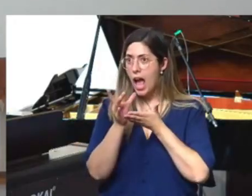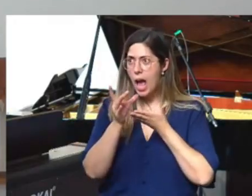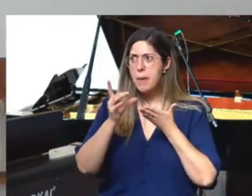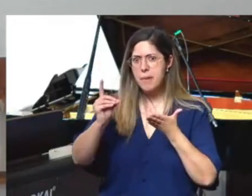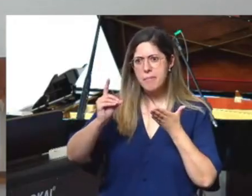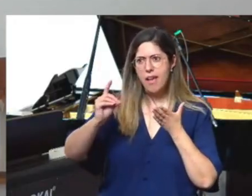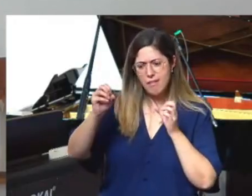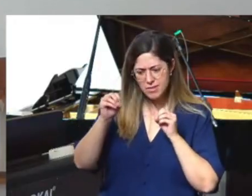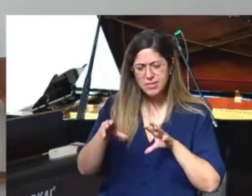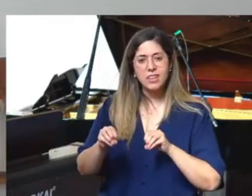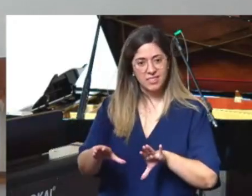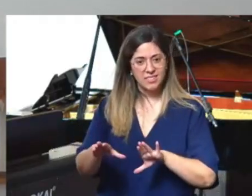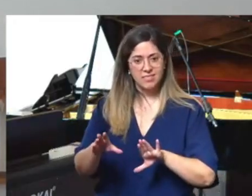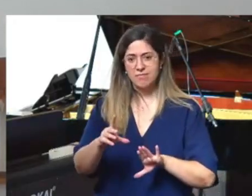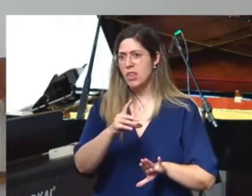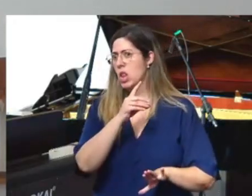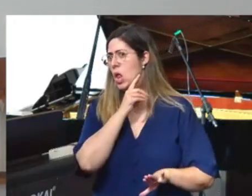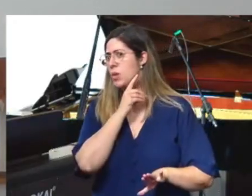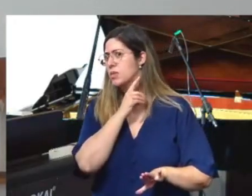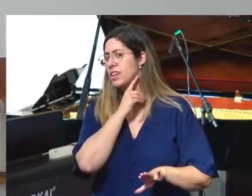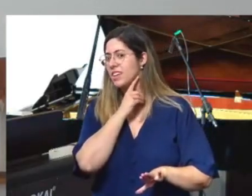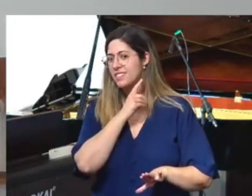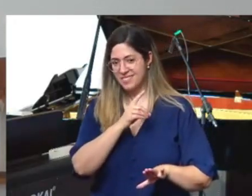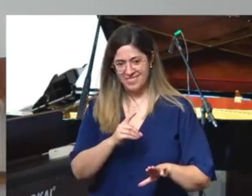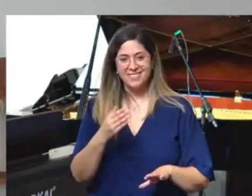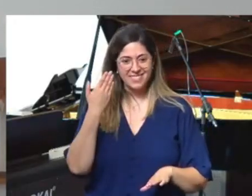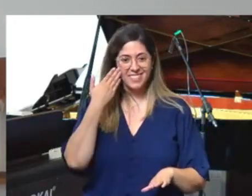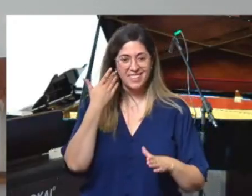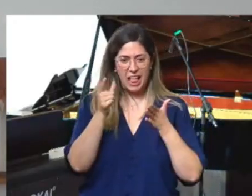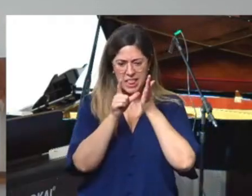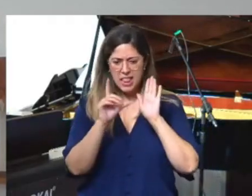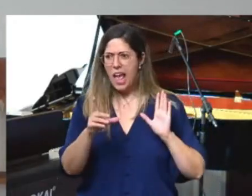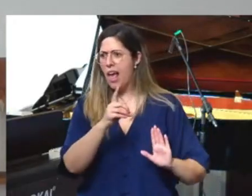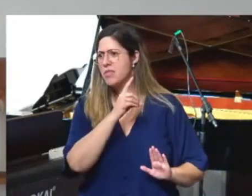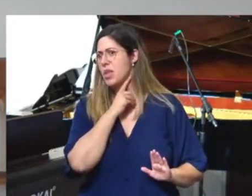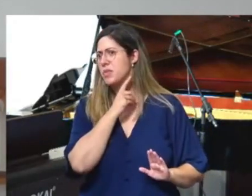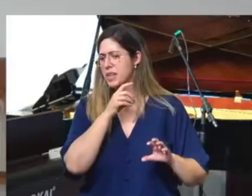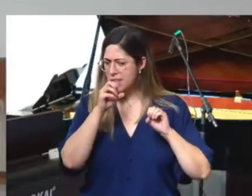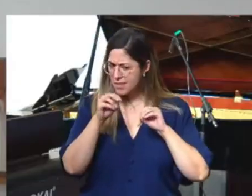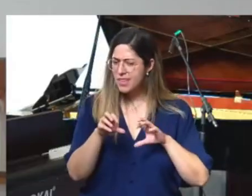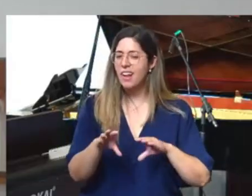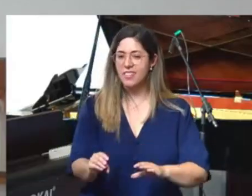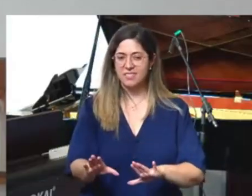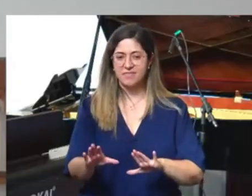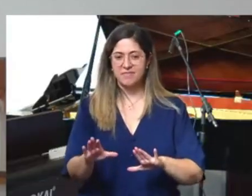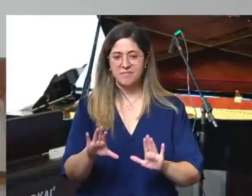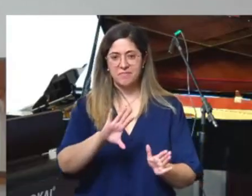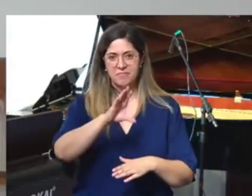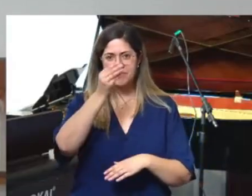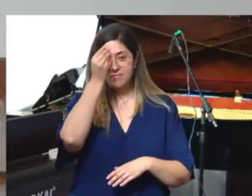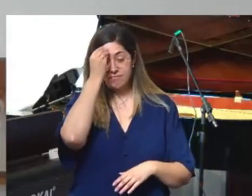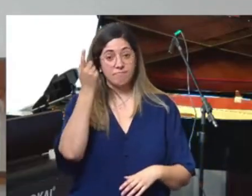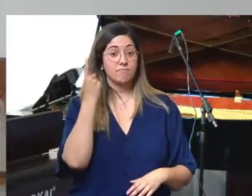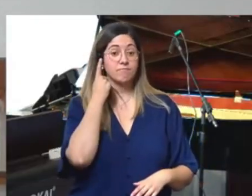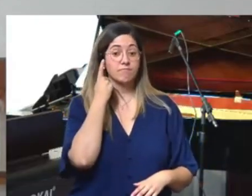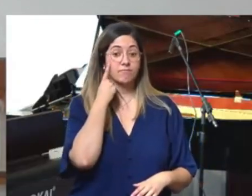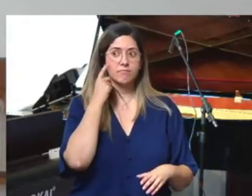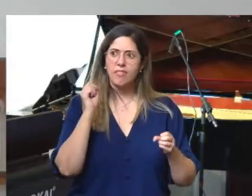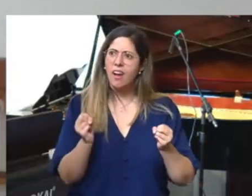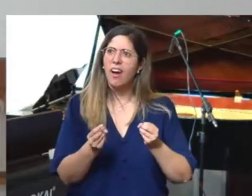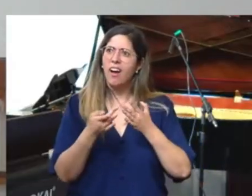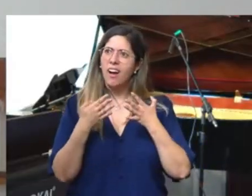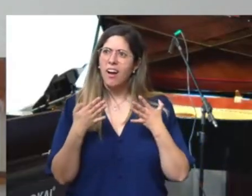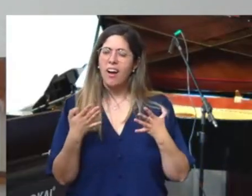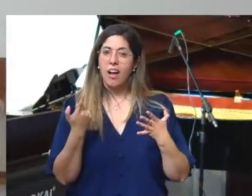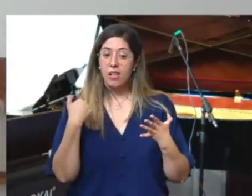sã doutrina. Queridos, aqui já temos um maravilhoso ensinamento para cada um de nós, não somente para aqueles